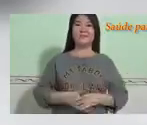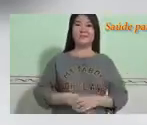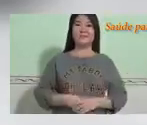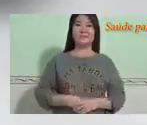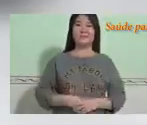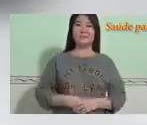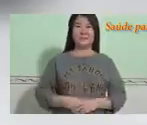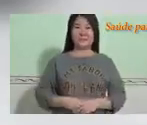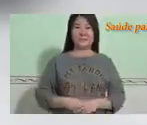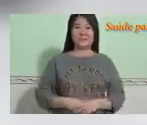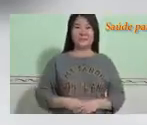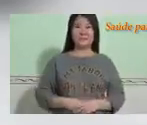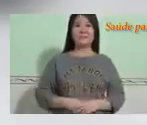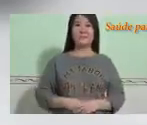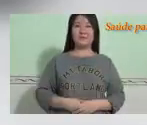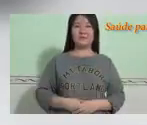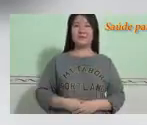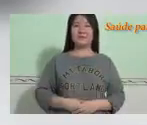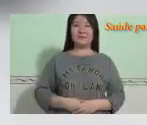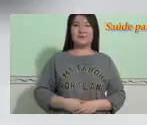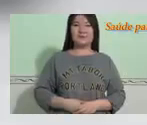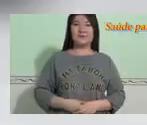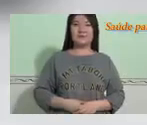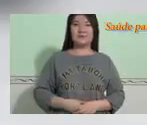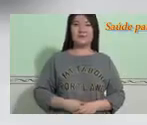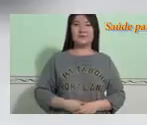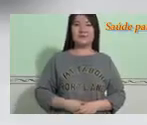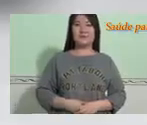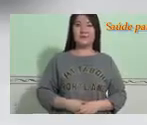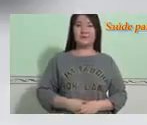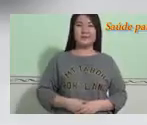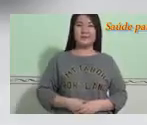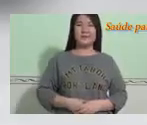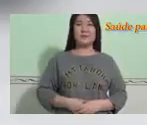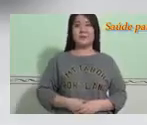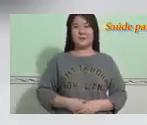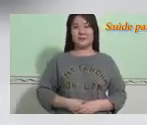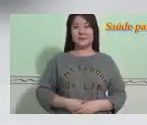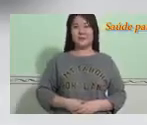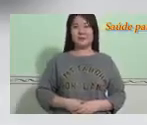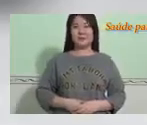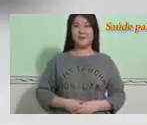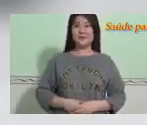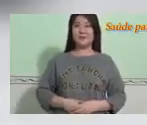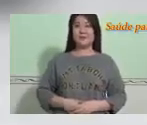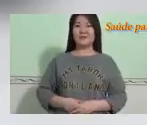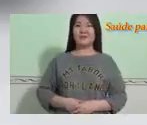sistema imunológico da pessoa e do tipo de vírus, vírgula, e acento agudo POSS e acento agudo